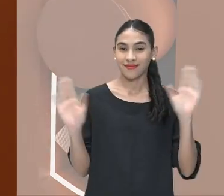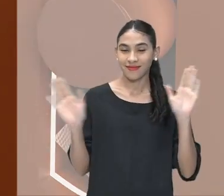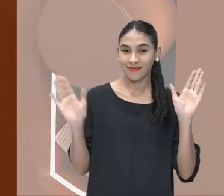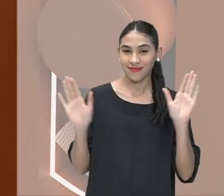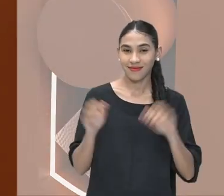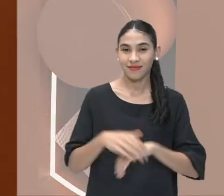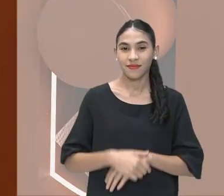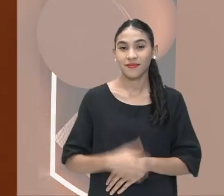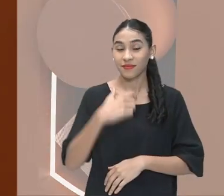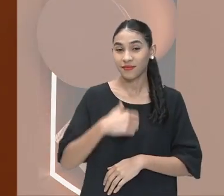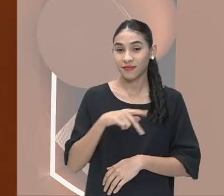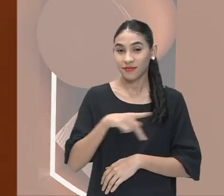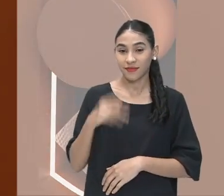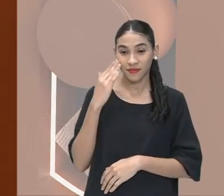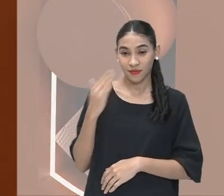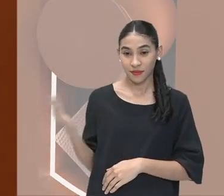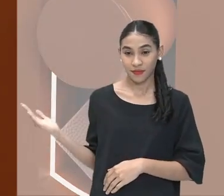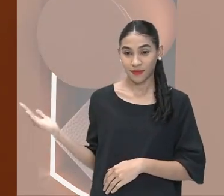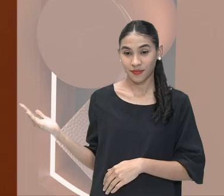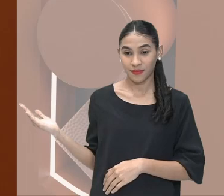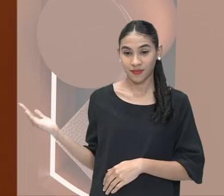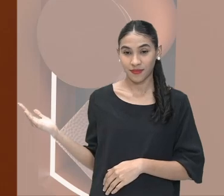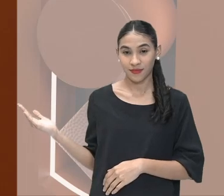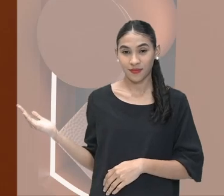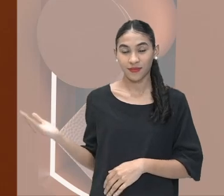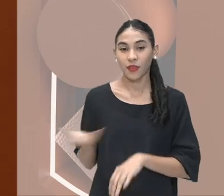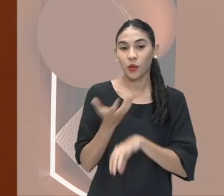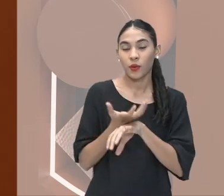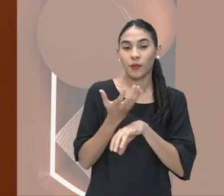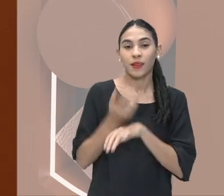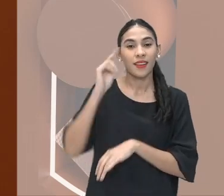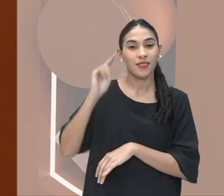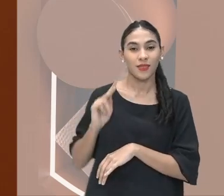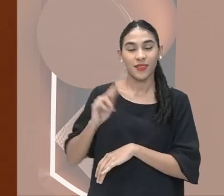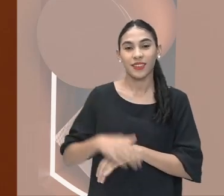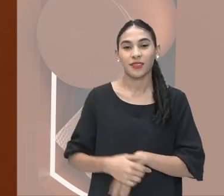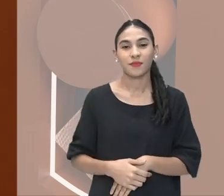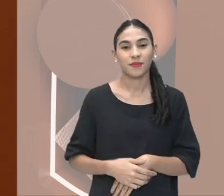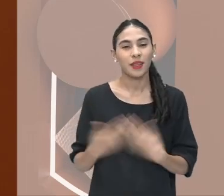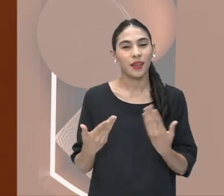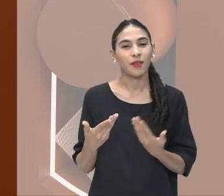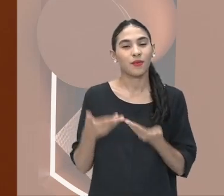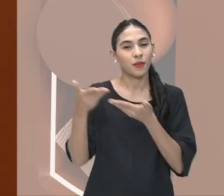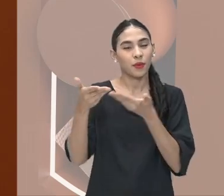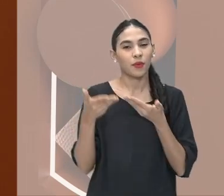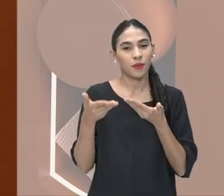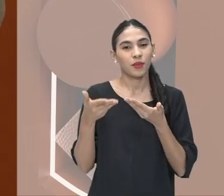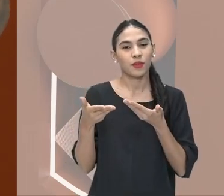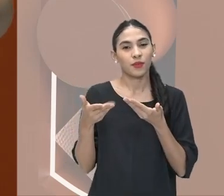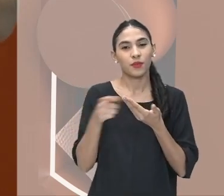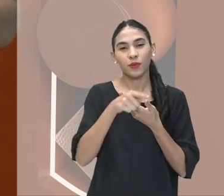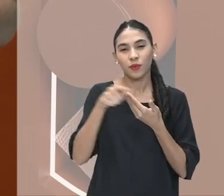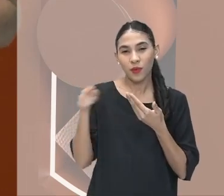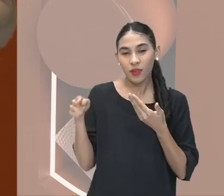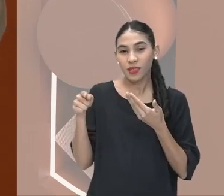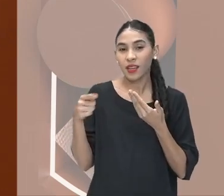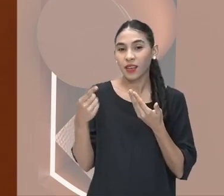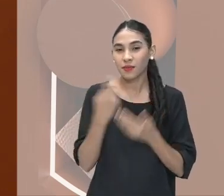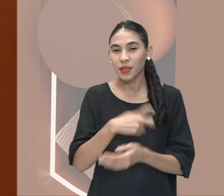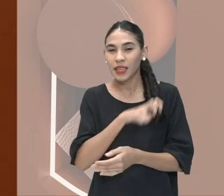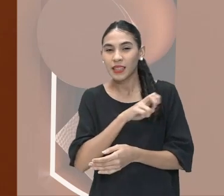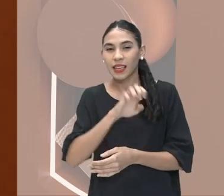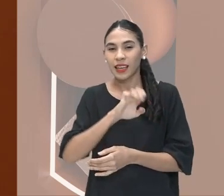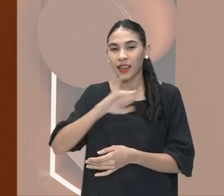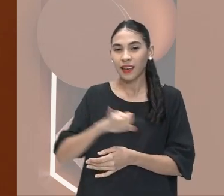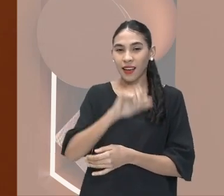turma, eu sou o professor Josino Malagueta, do componente de História. Convido aí o pessoal da quinta fase da